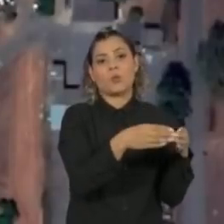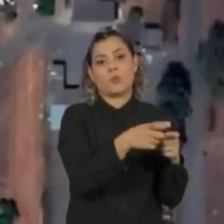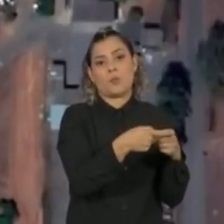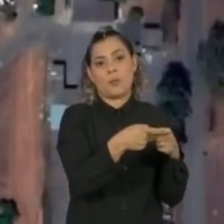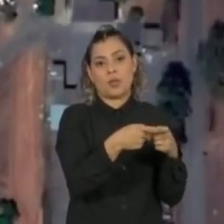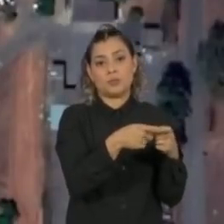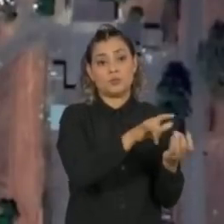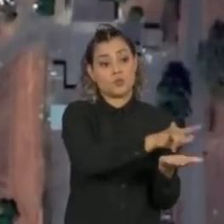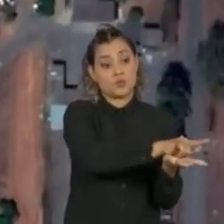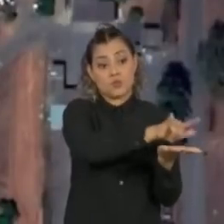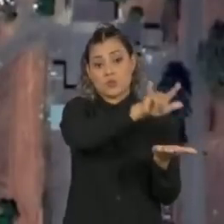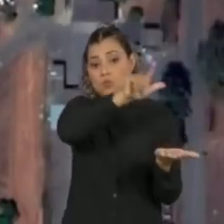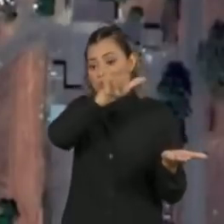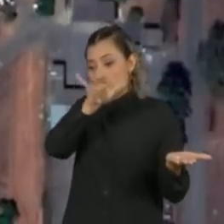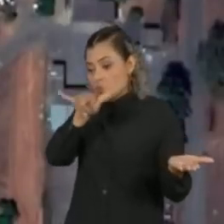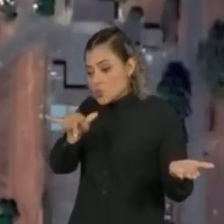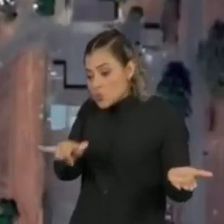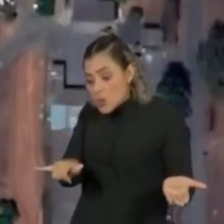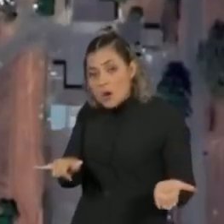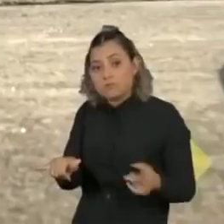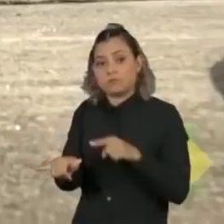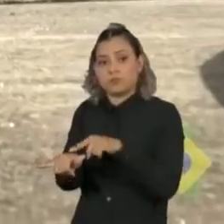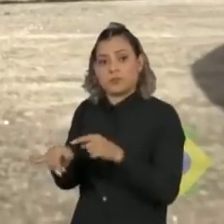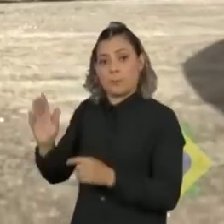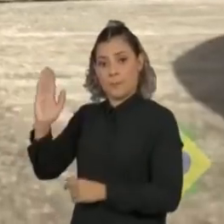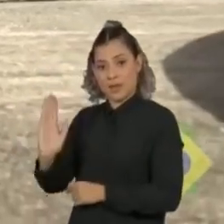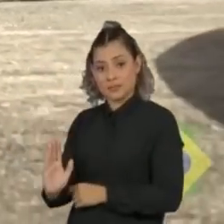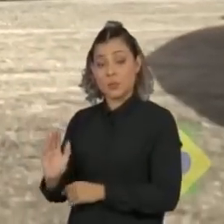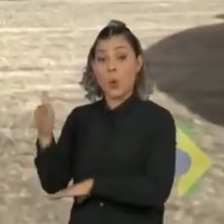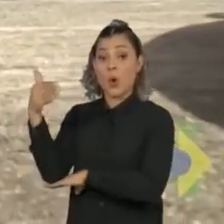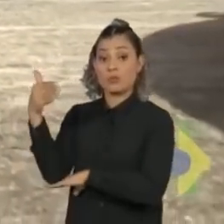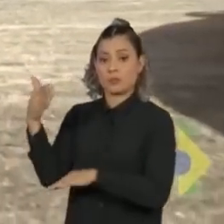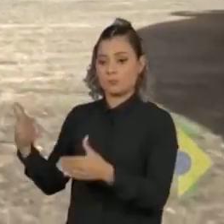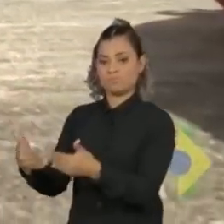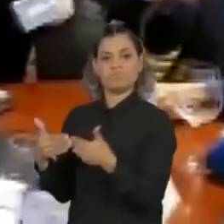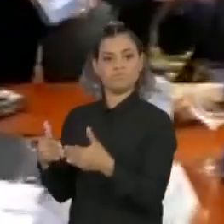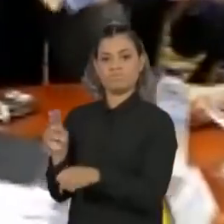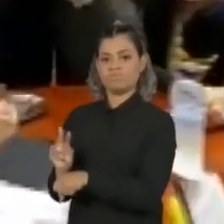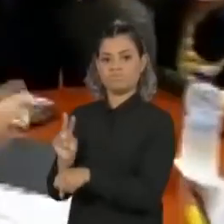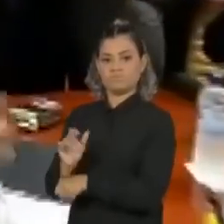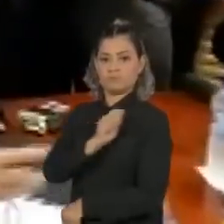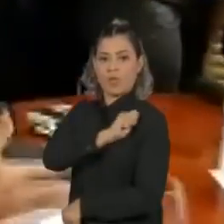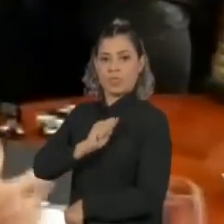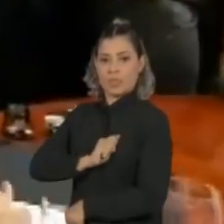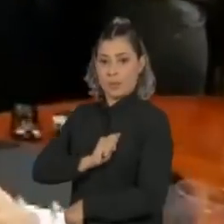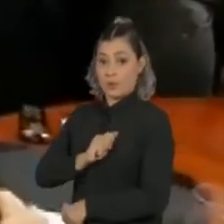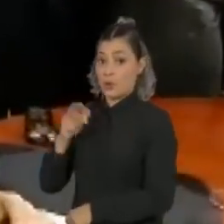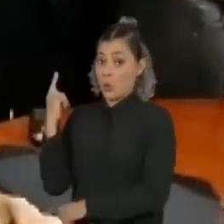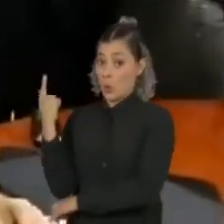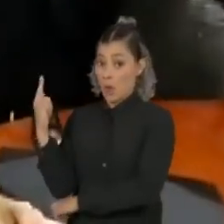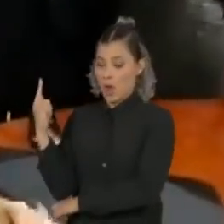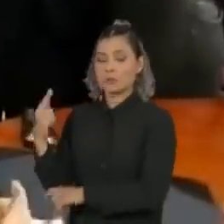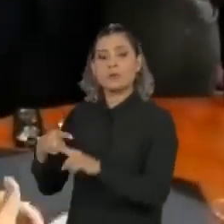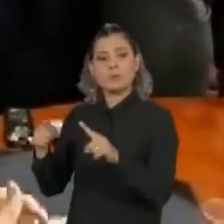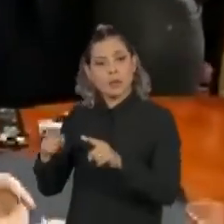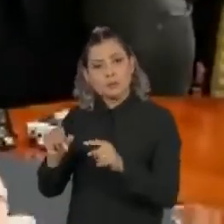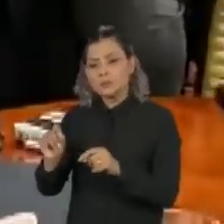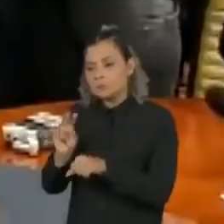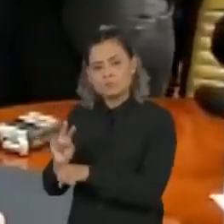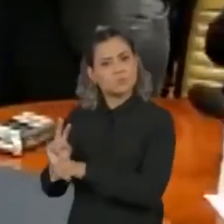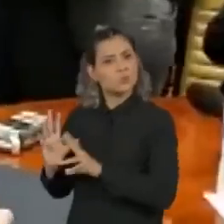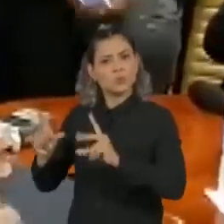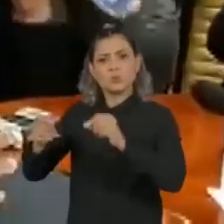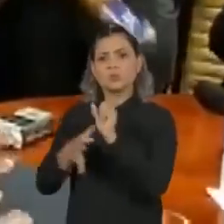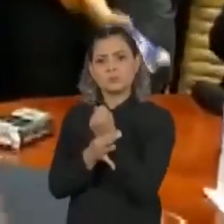dias, eles vão ficar num hotel com 38 suítes na base aérea de Anápolis. Bolsonaro garantiu que toda a operação é segura.